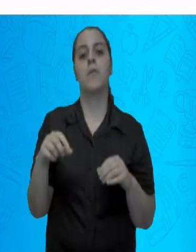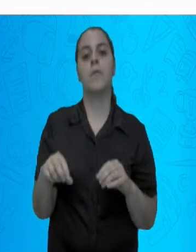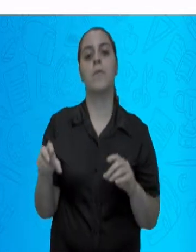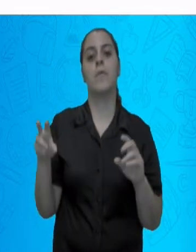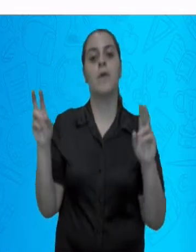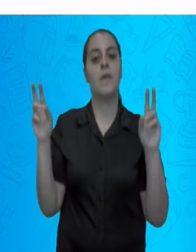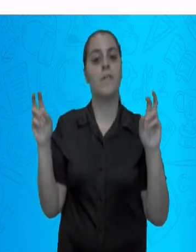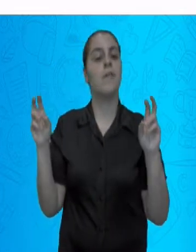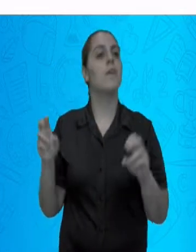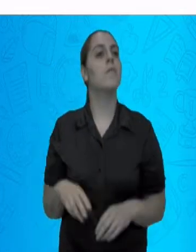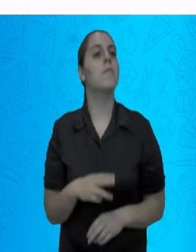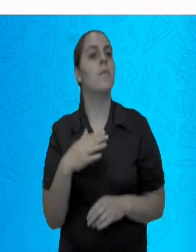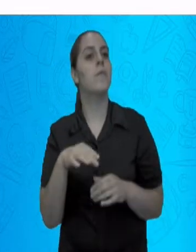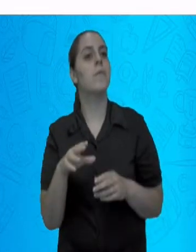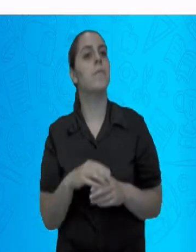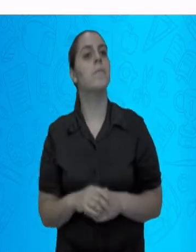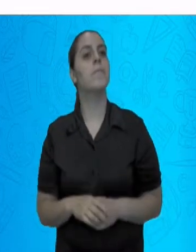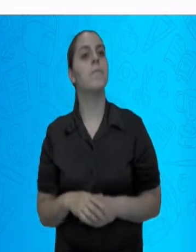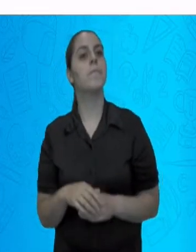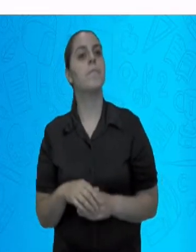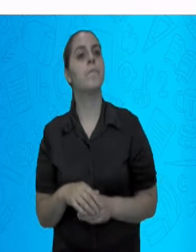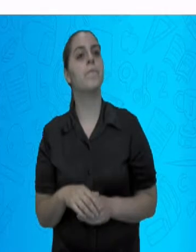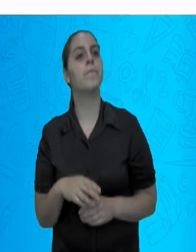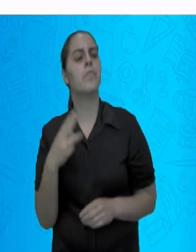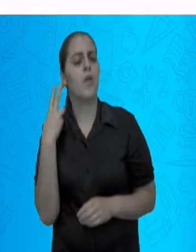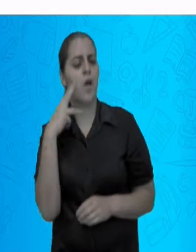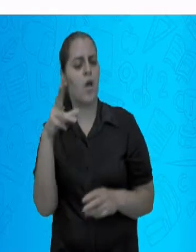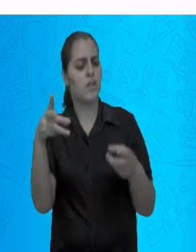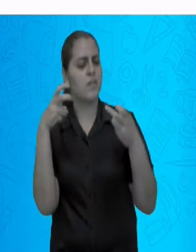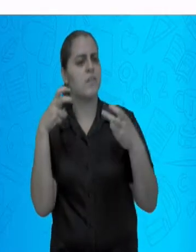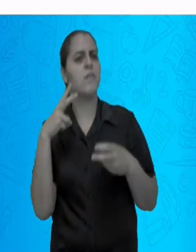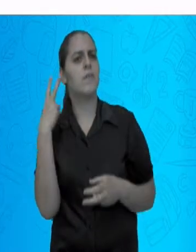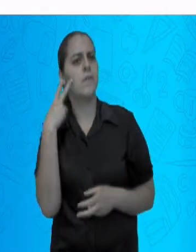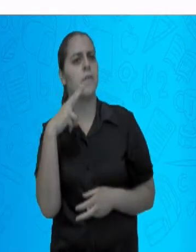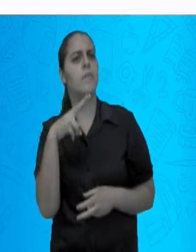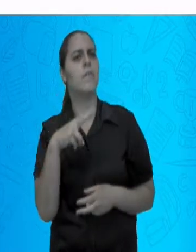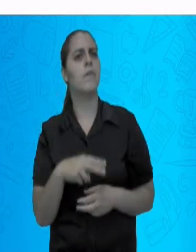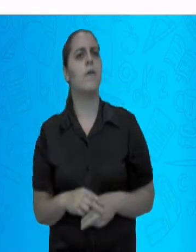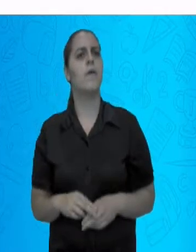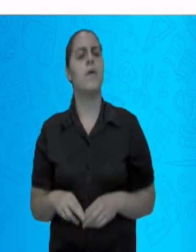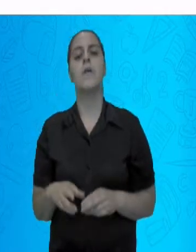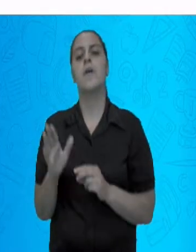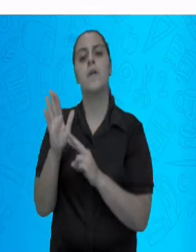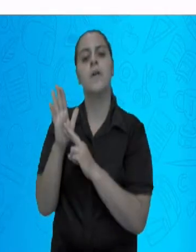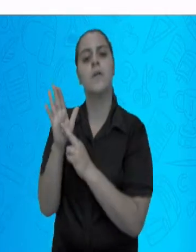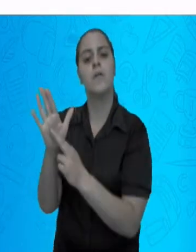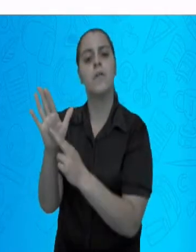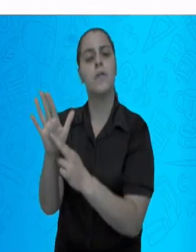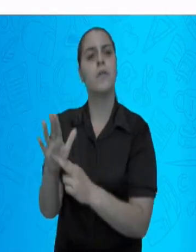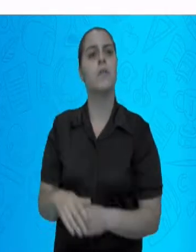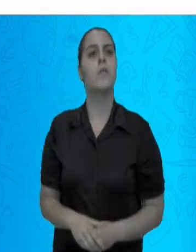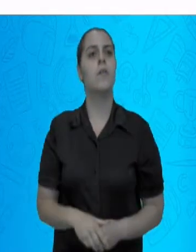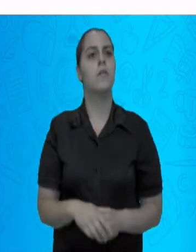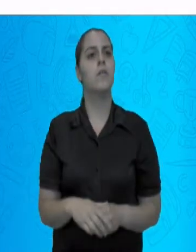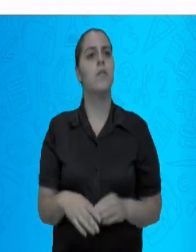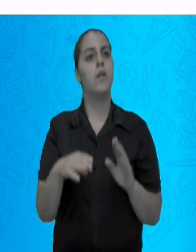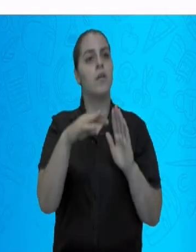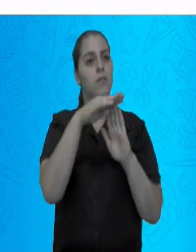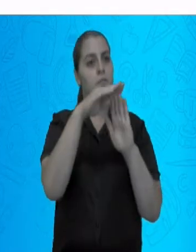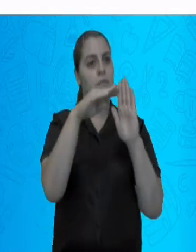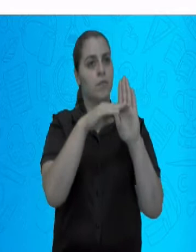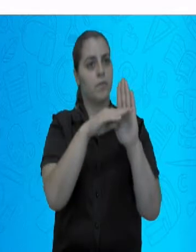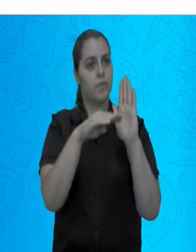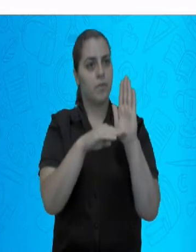dados. Agora preste atenção, se eu quisesse representar esta tabela